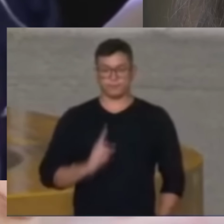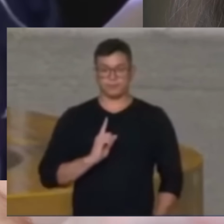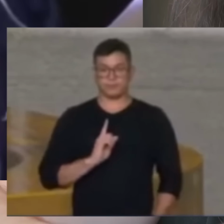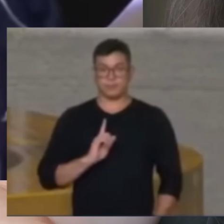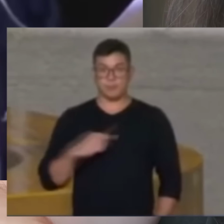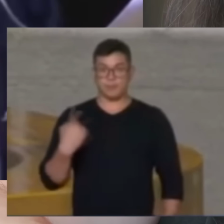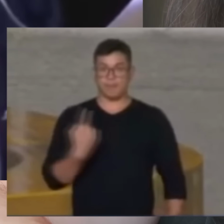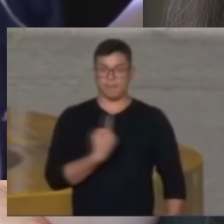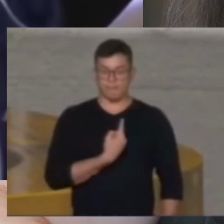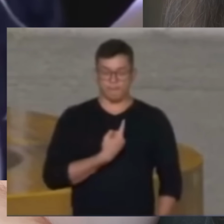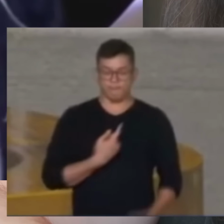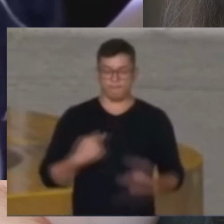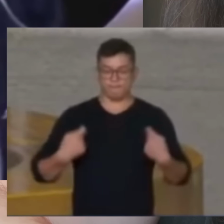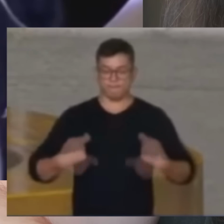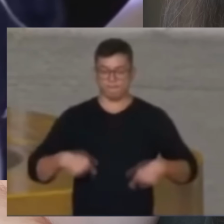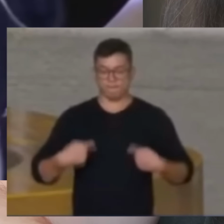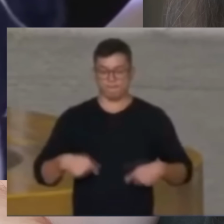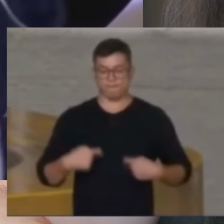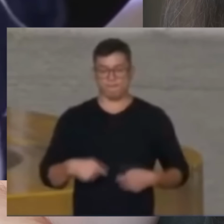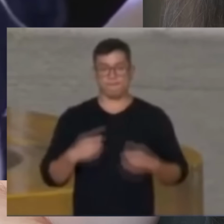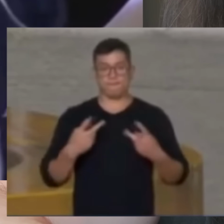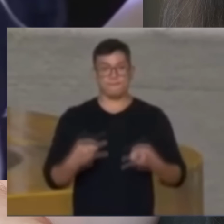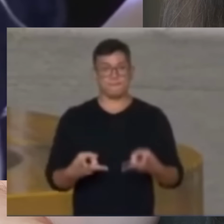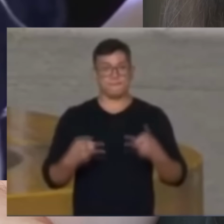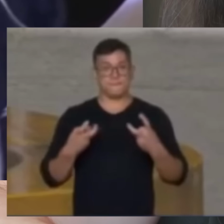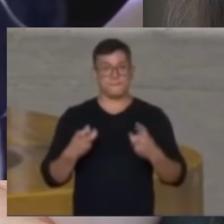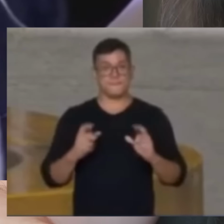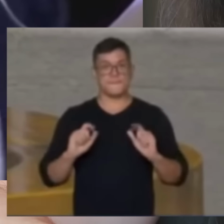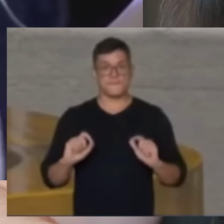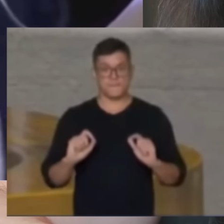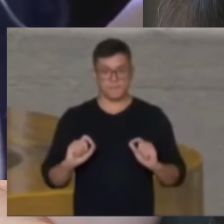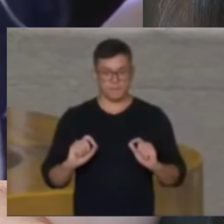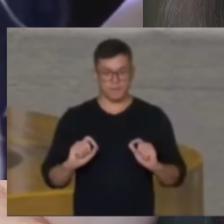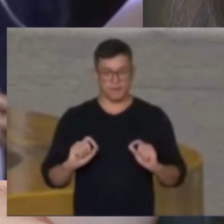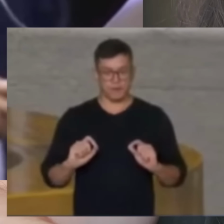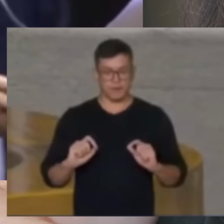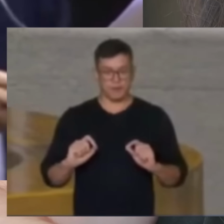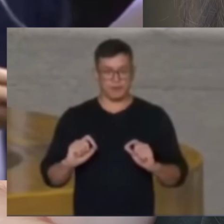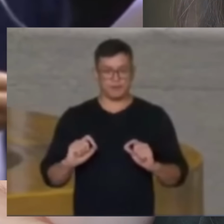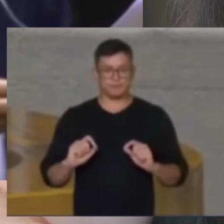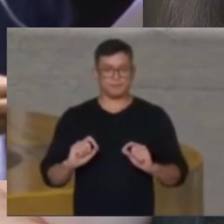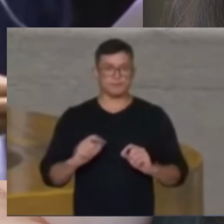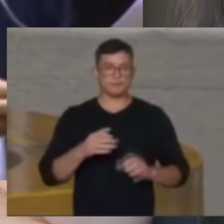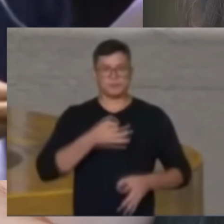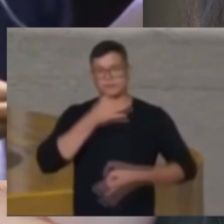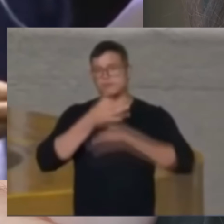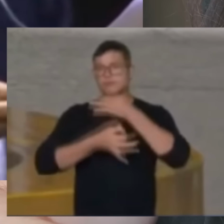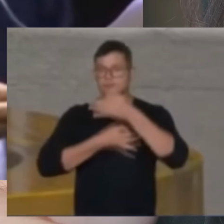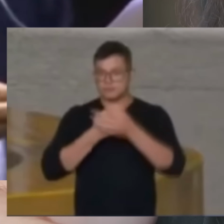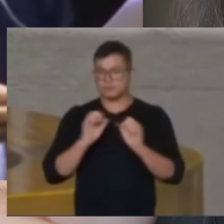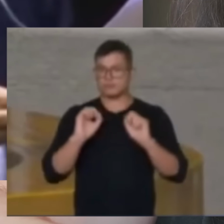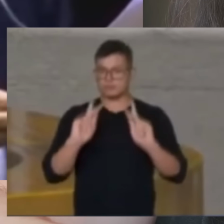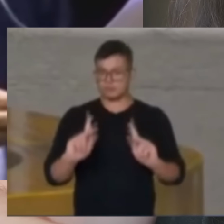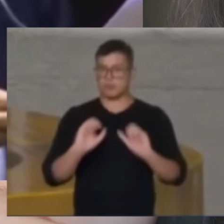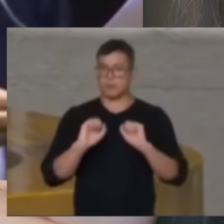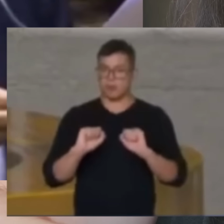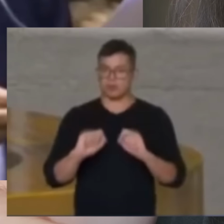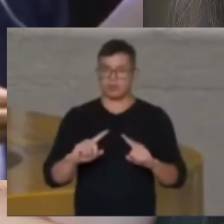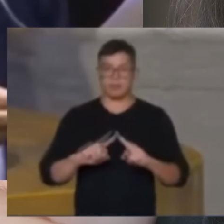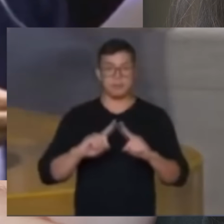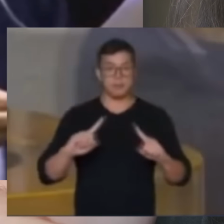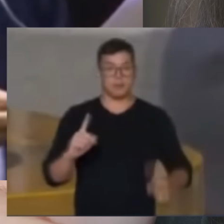que as opiniões podem ser, cada um colocar. Agora, mentir,